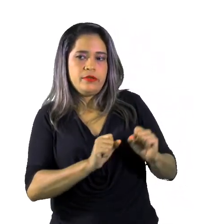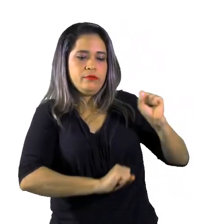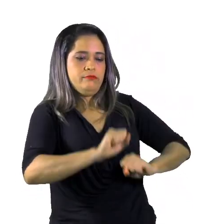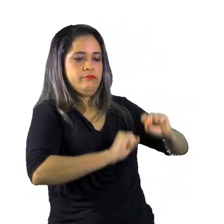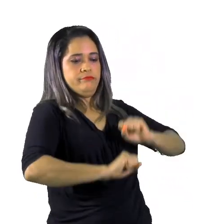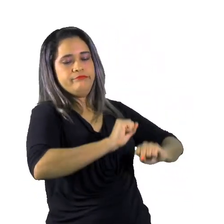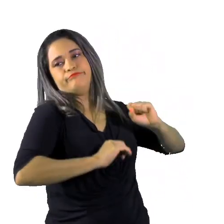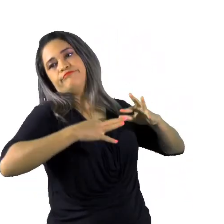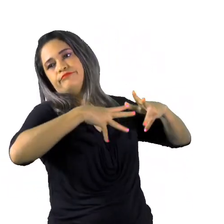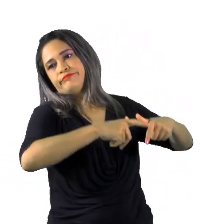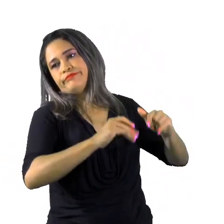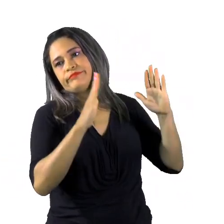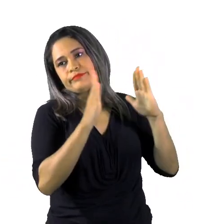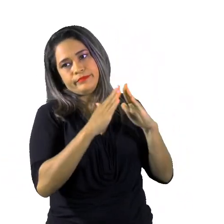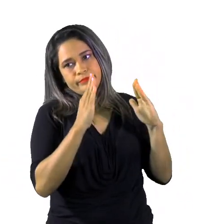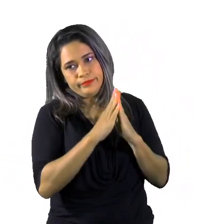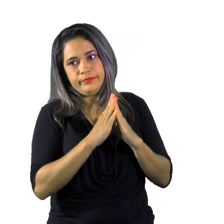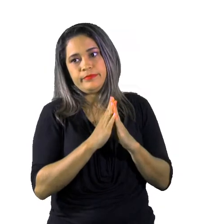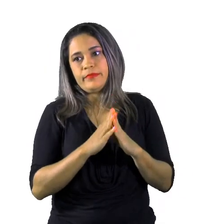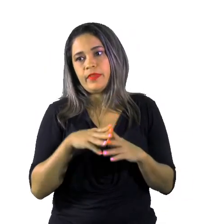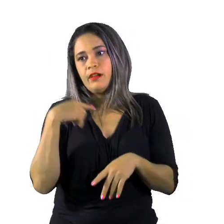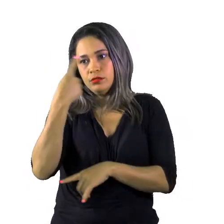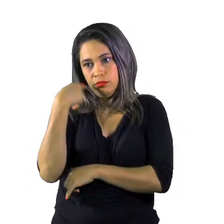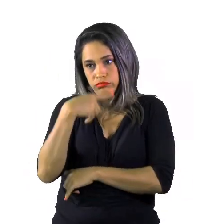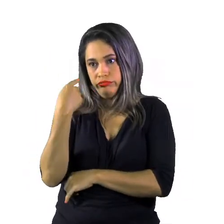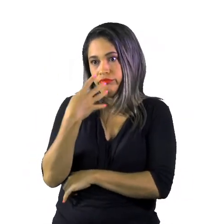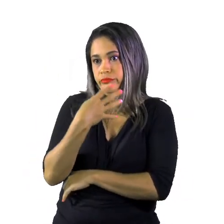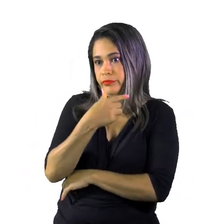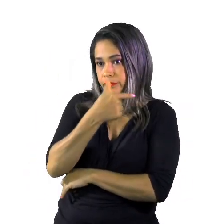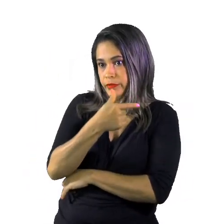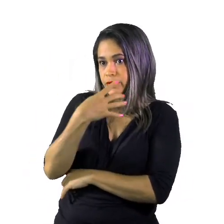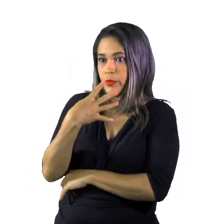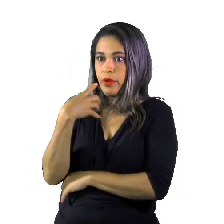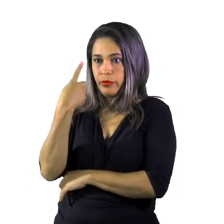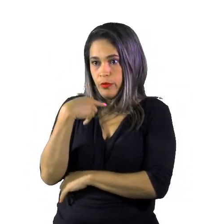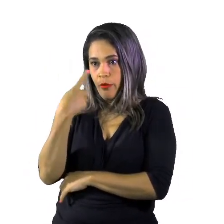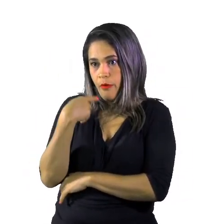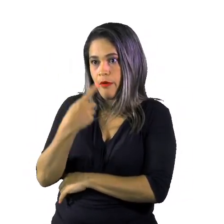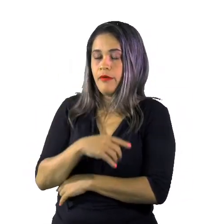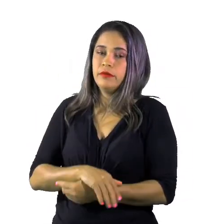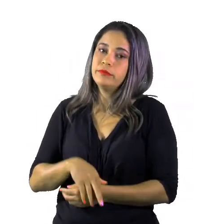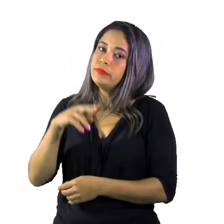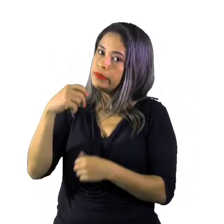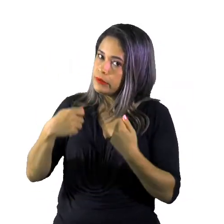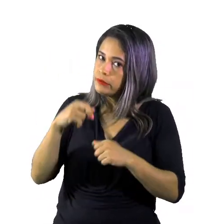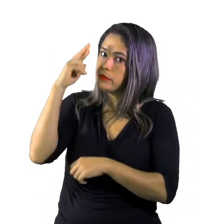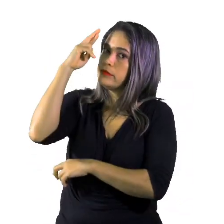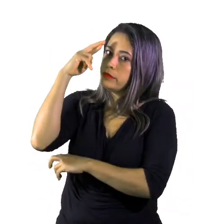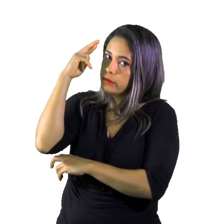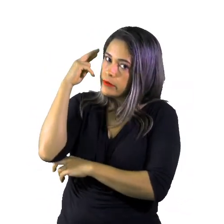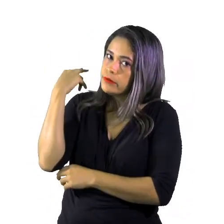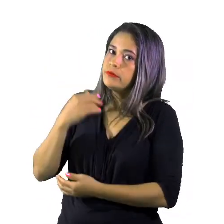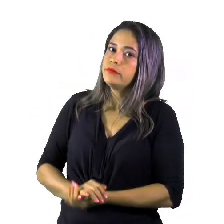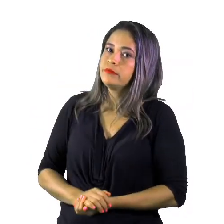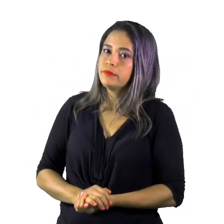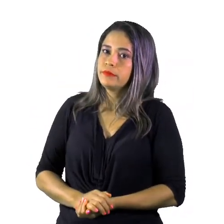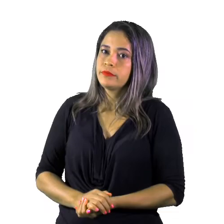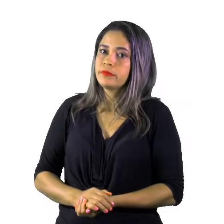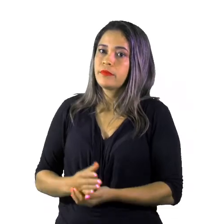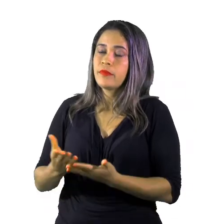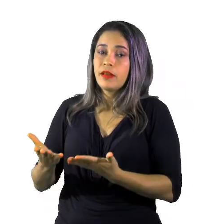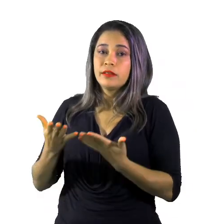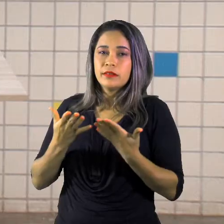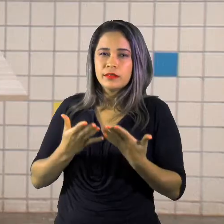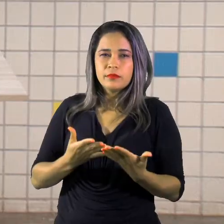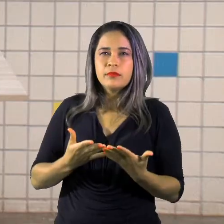casa. Então, seria uma jornada quase que de 24 horas, né, pessoal? É bom a gente refletir sobre isso. Trazendo a questão